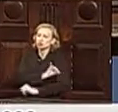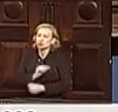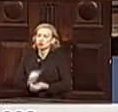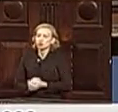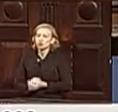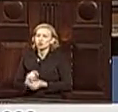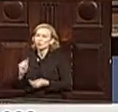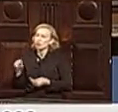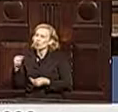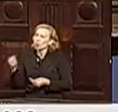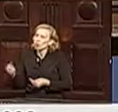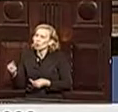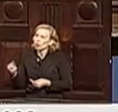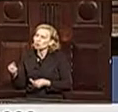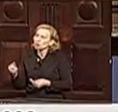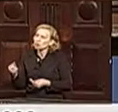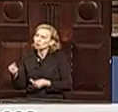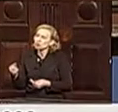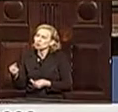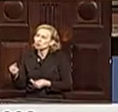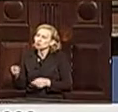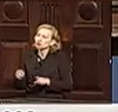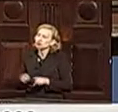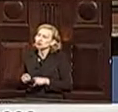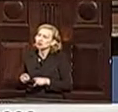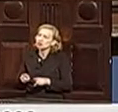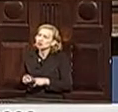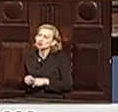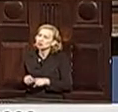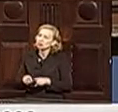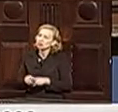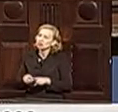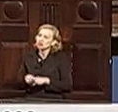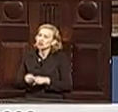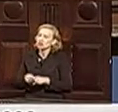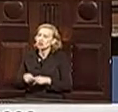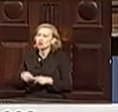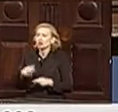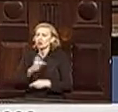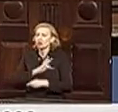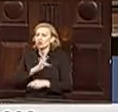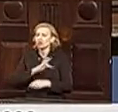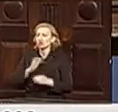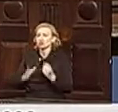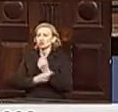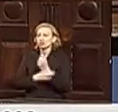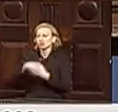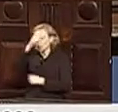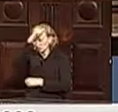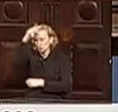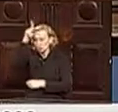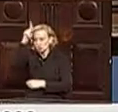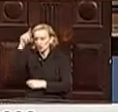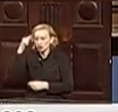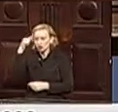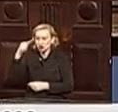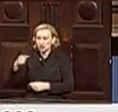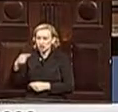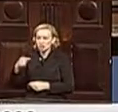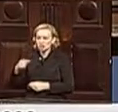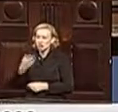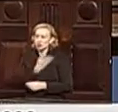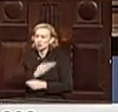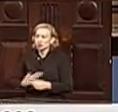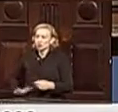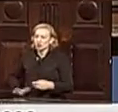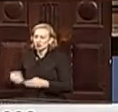Um outro apêndice dessa política danosa de segurança pública, que é comandada pelo governador